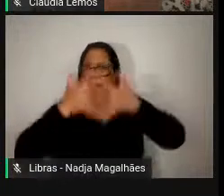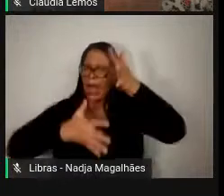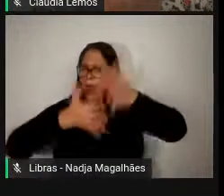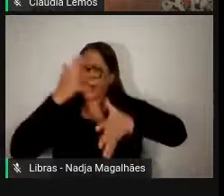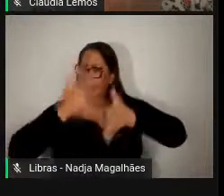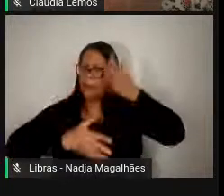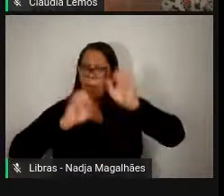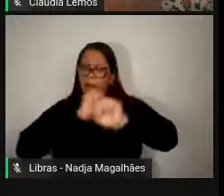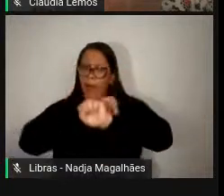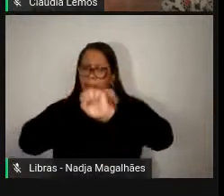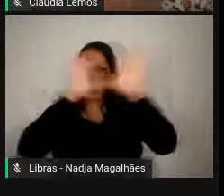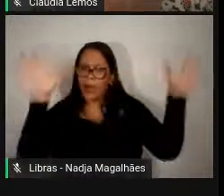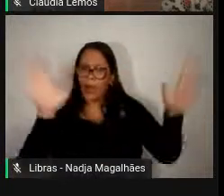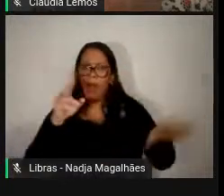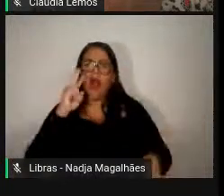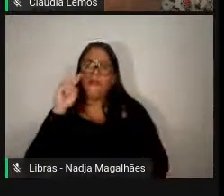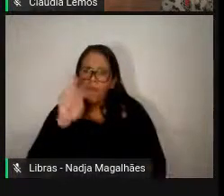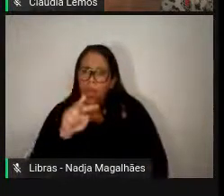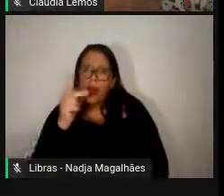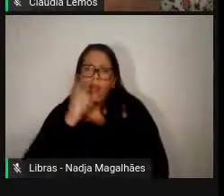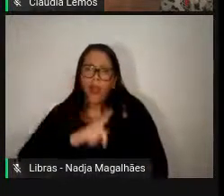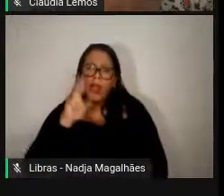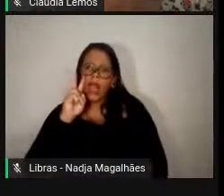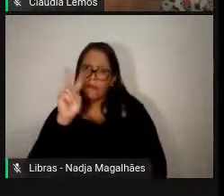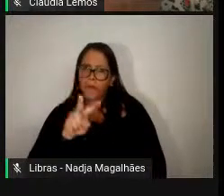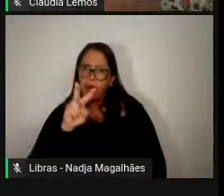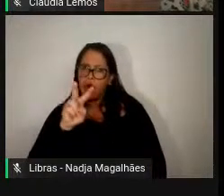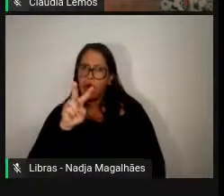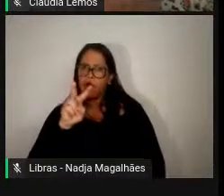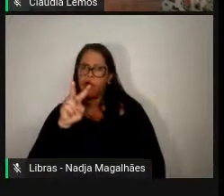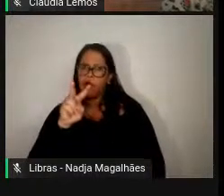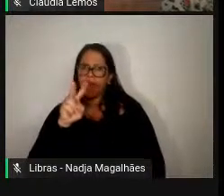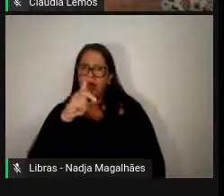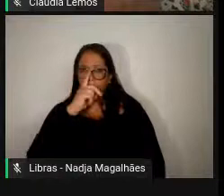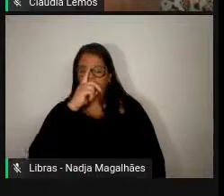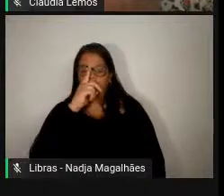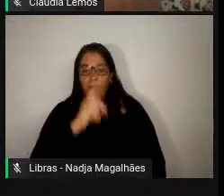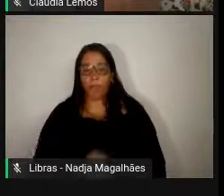Mostra para mim, por favor. Vocês estão assistindo? Vocês estão conseguindo ver a tela?